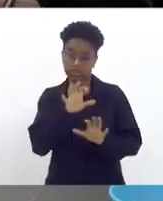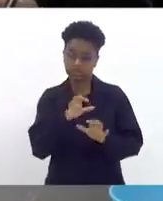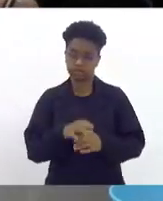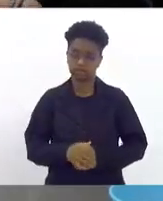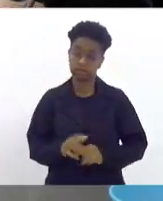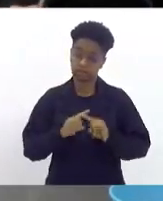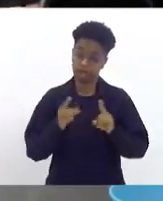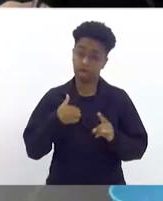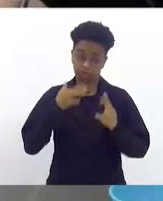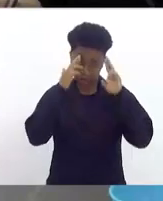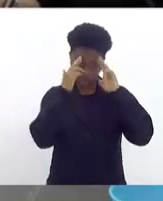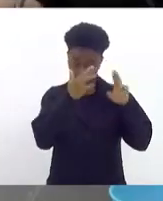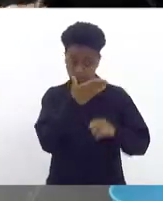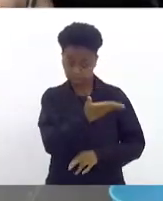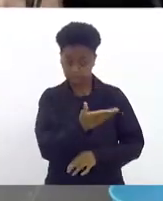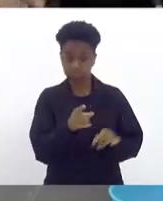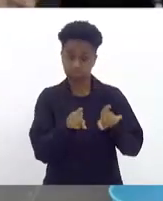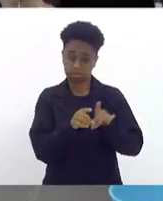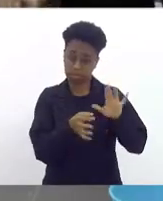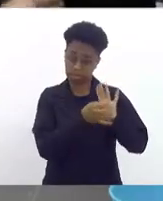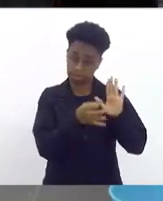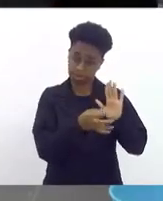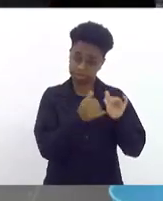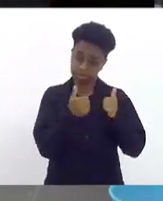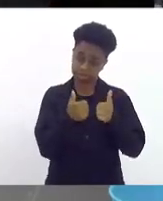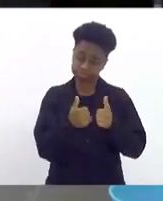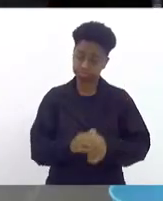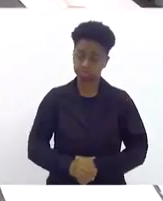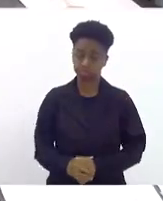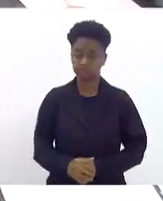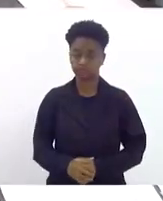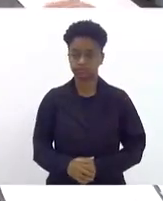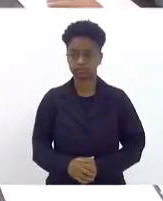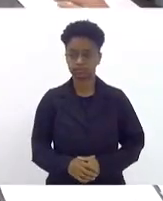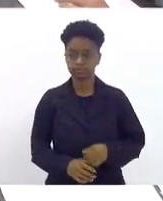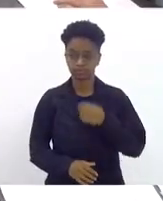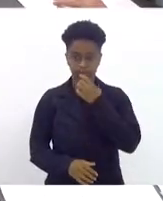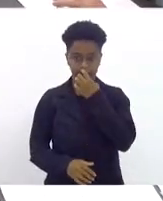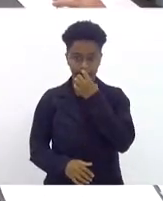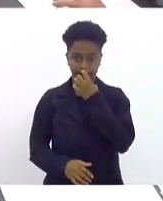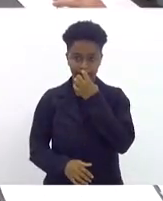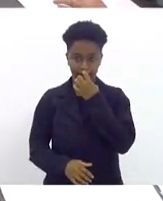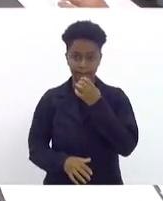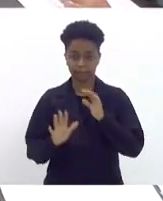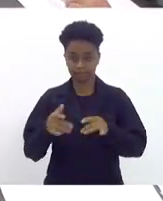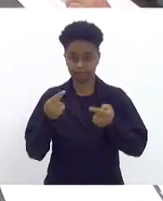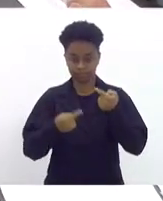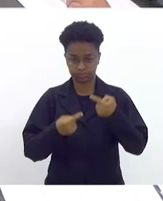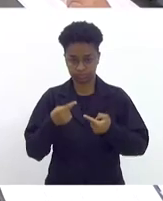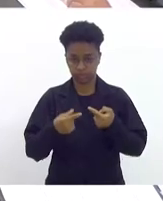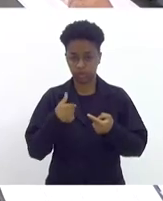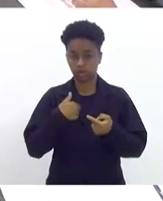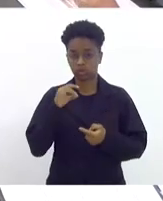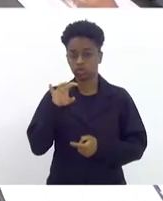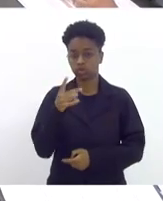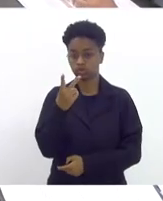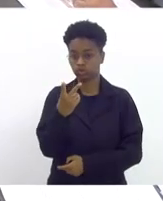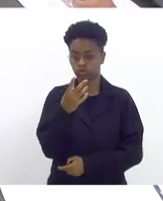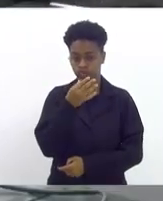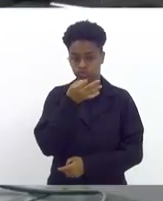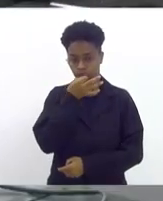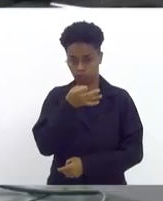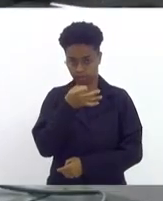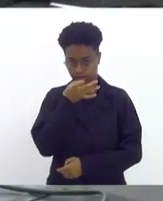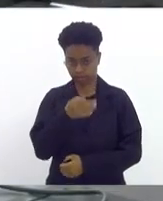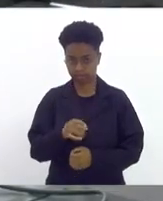mas respeito aqui o parecer do colega tá tudo certo bem vou discutindo na verdade a gente só fazer duas comentários